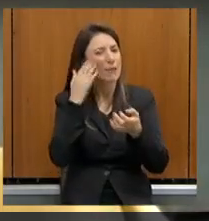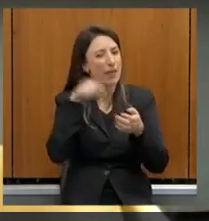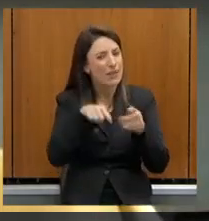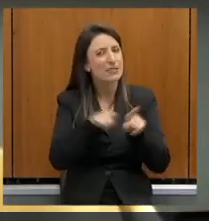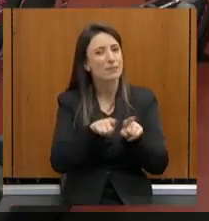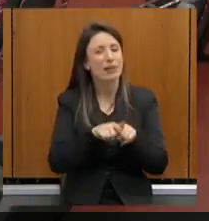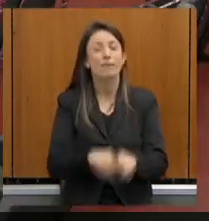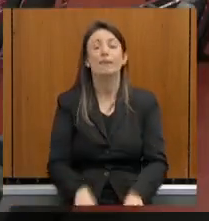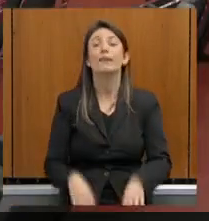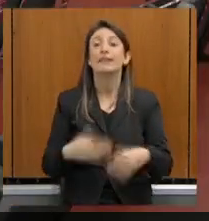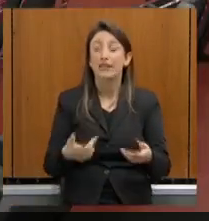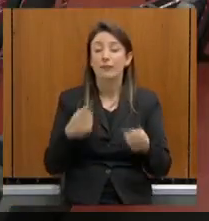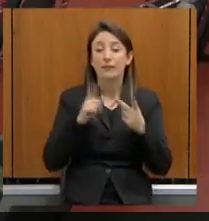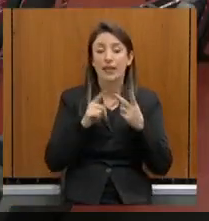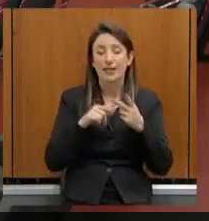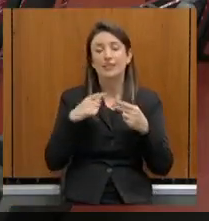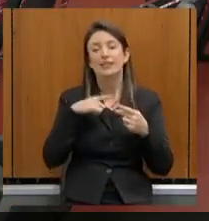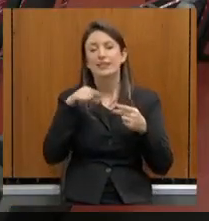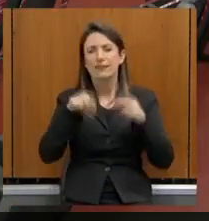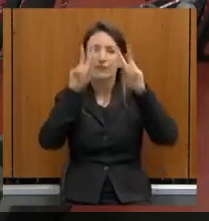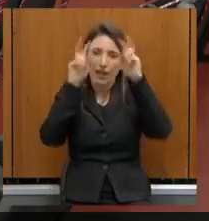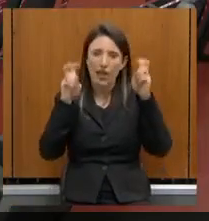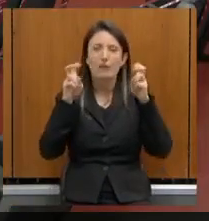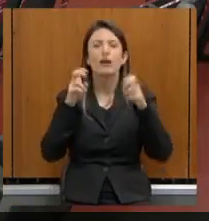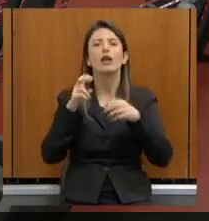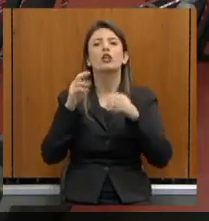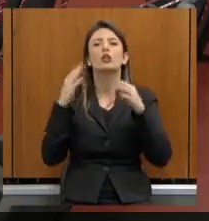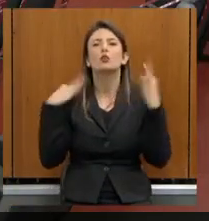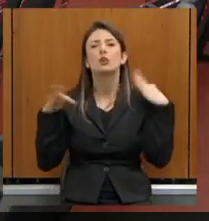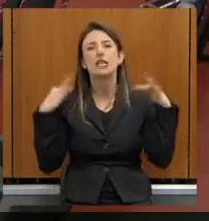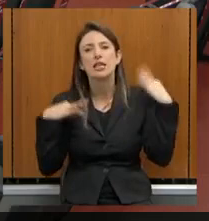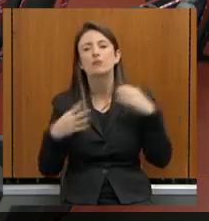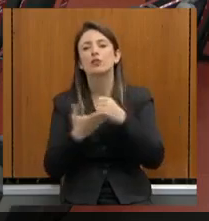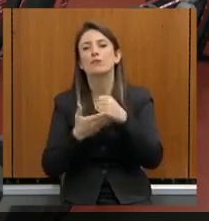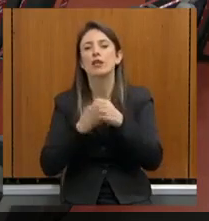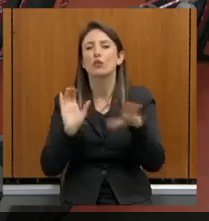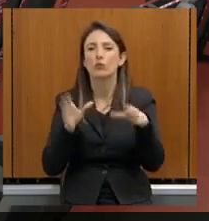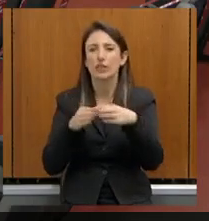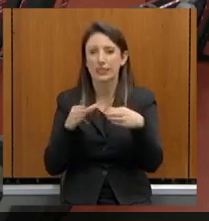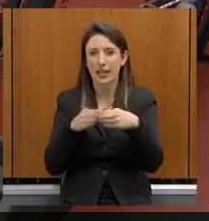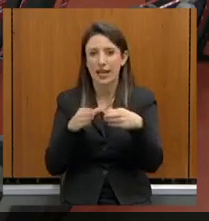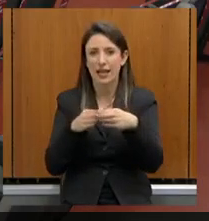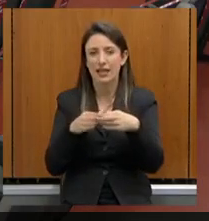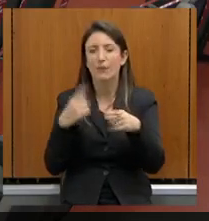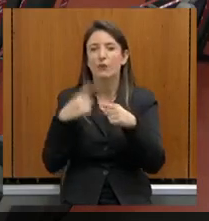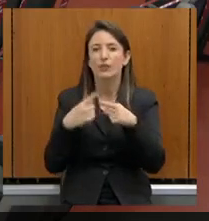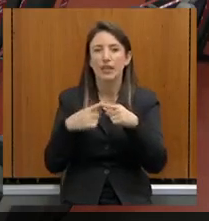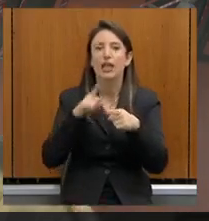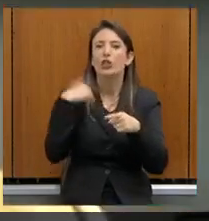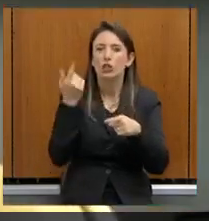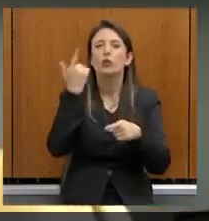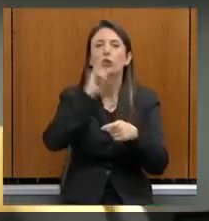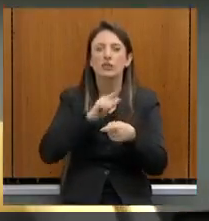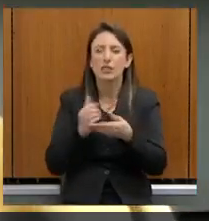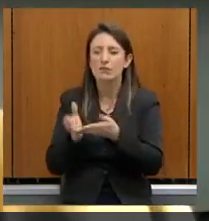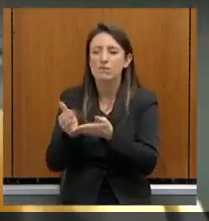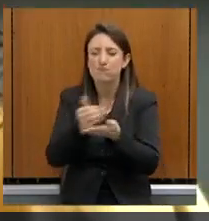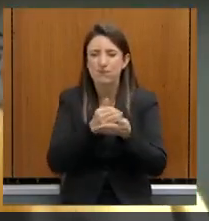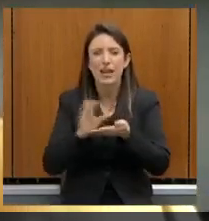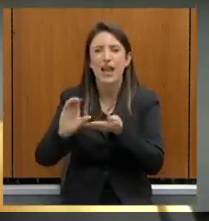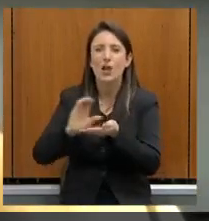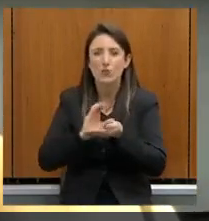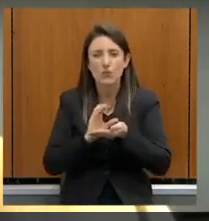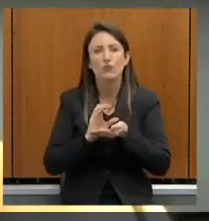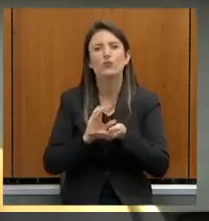desse tema do turismo de base comunitária e a gente está falando porque a gente aportou recursos no IEFA e a gente vai ter uma reunião na próxima semana